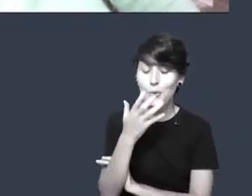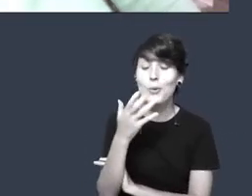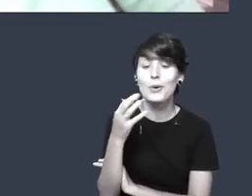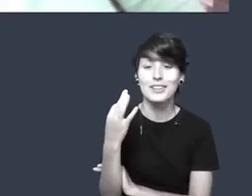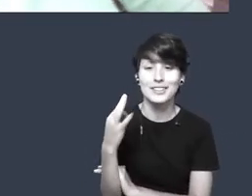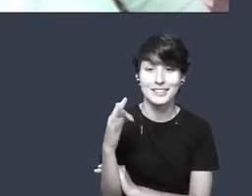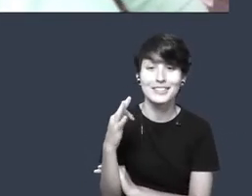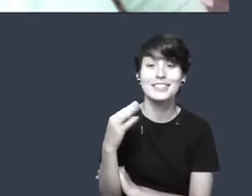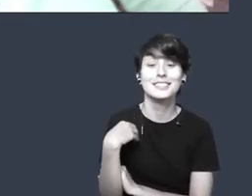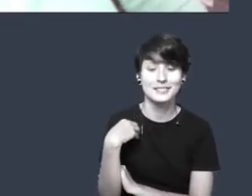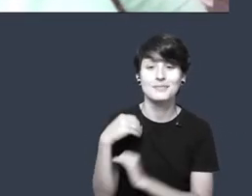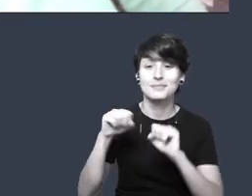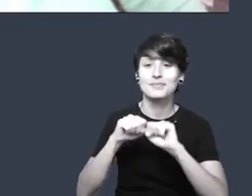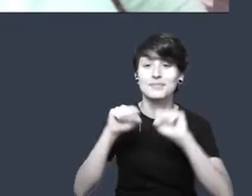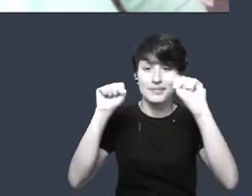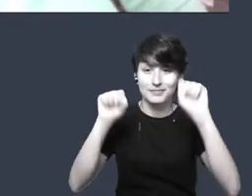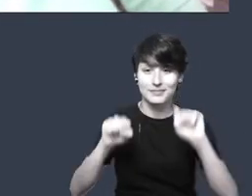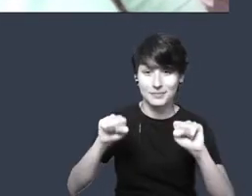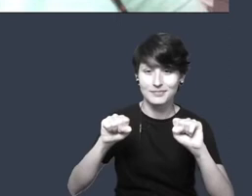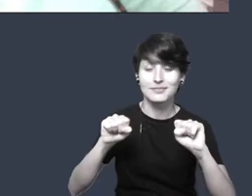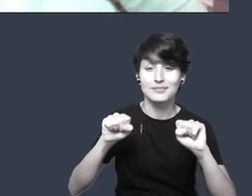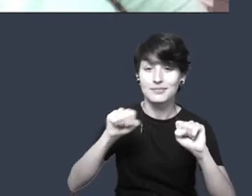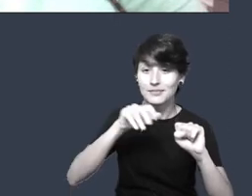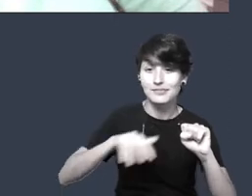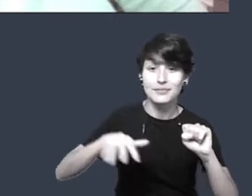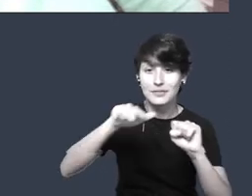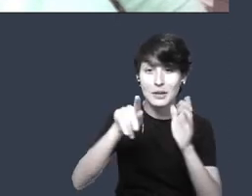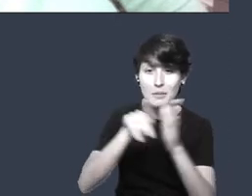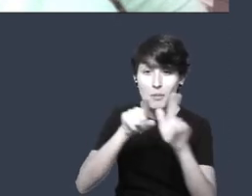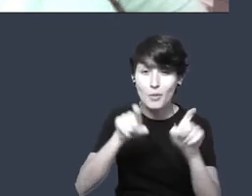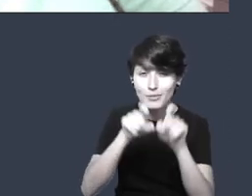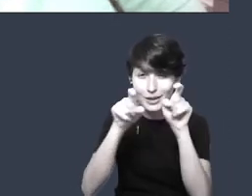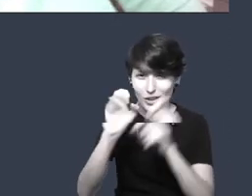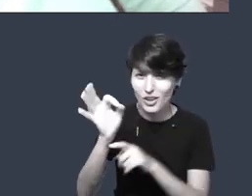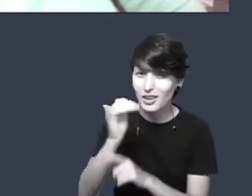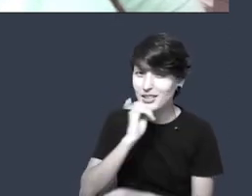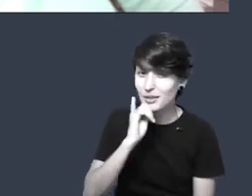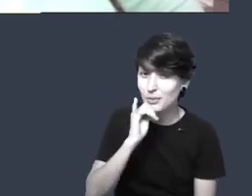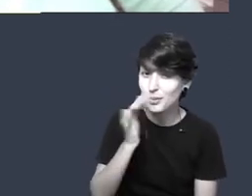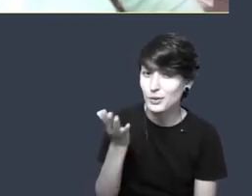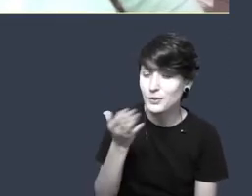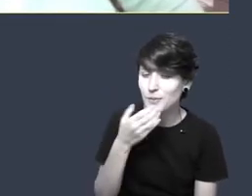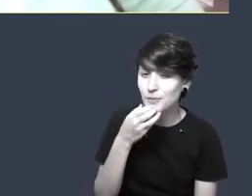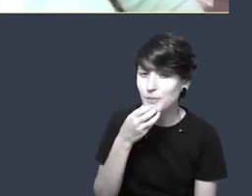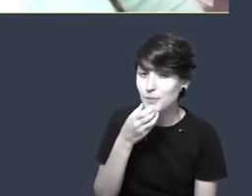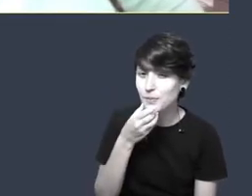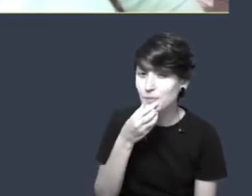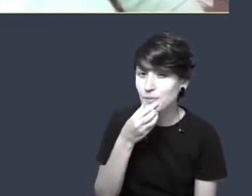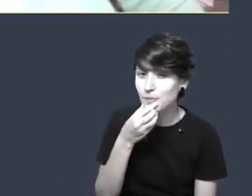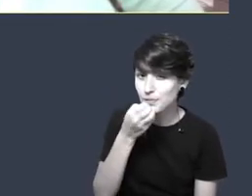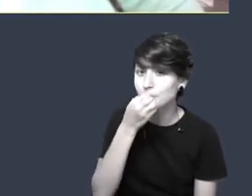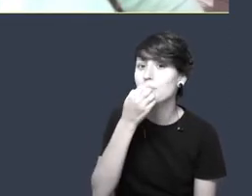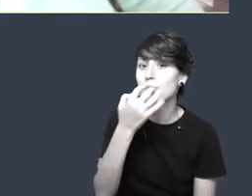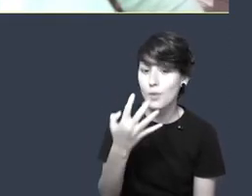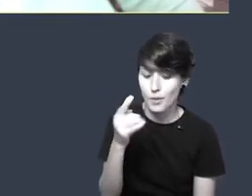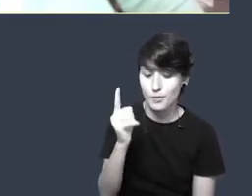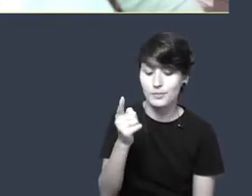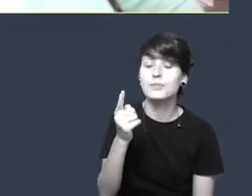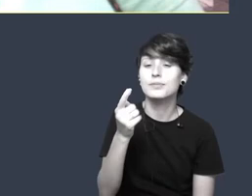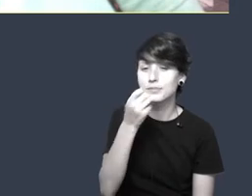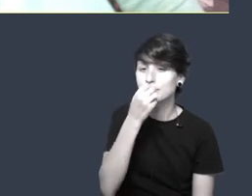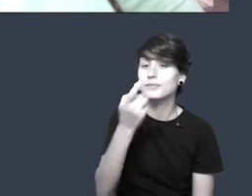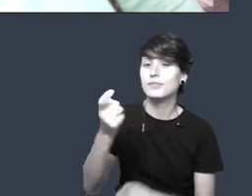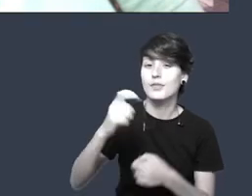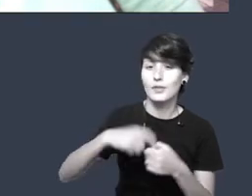Sistemas operacionais, você está falando sobre sistemas operacionais do computador, por exemplo? É boa, acho que boa devolver